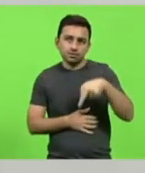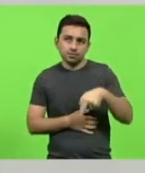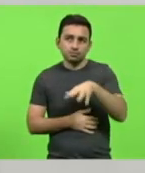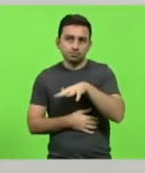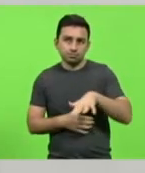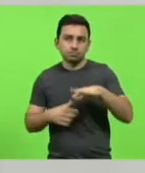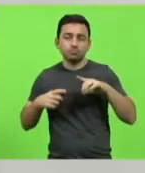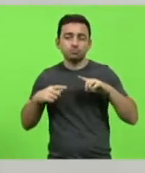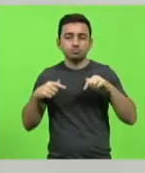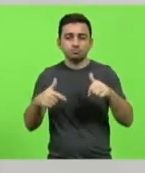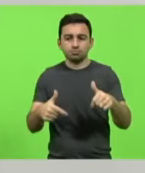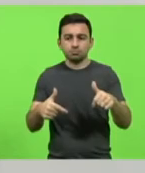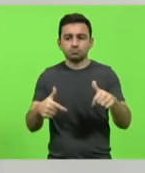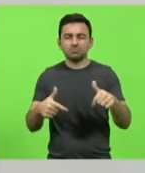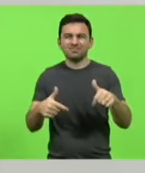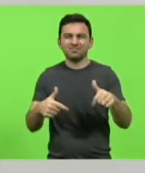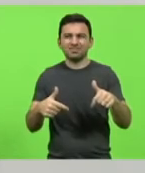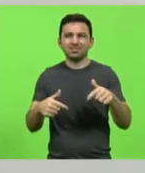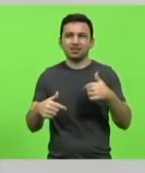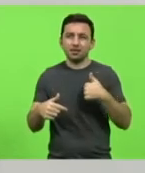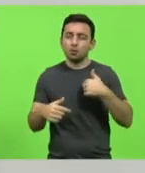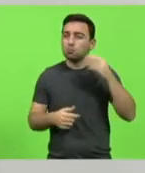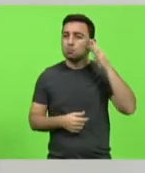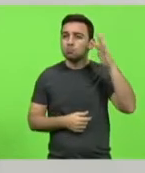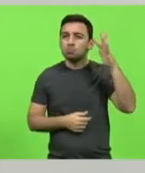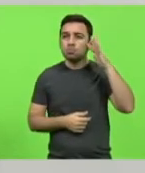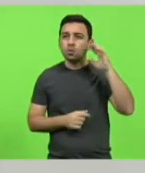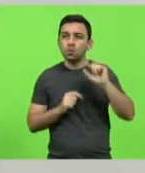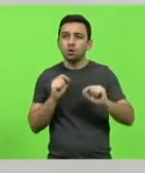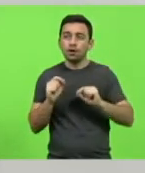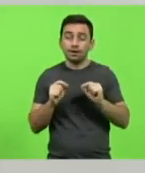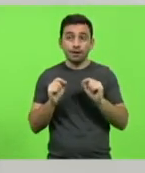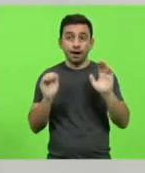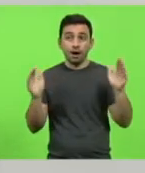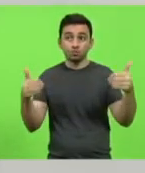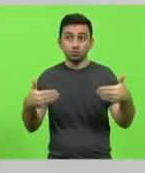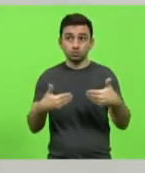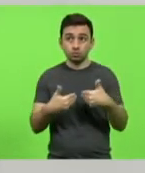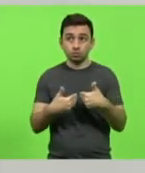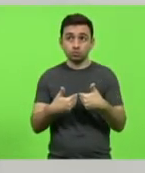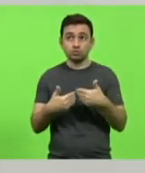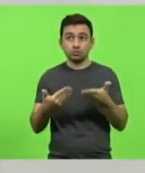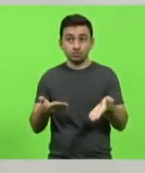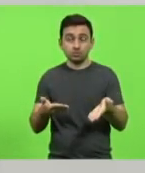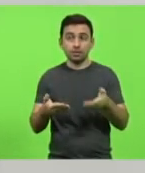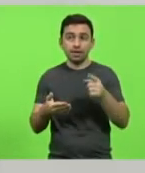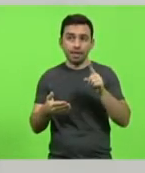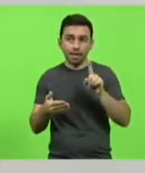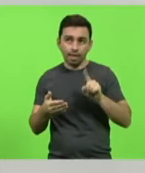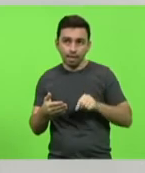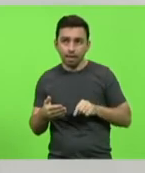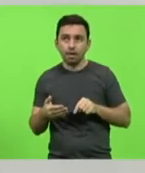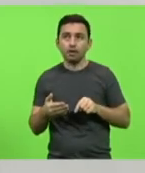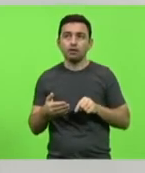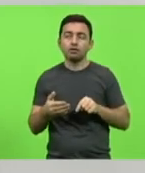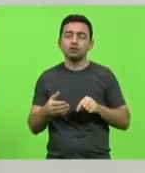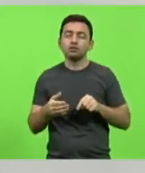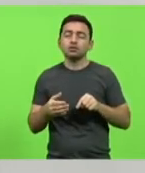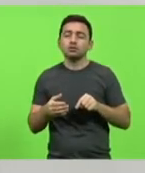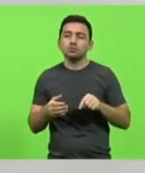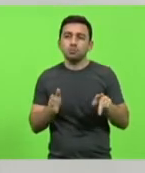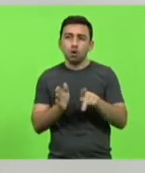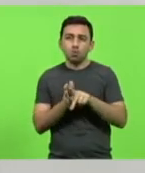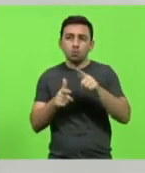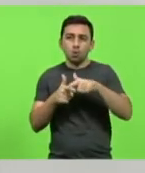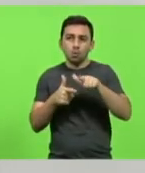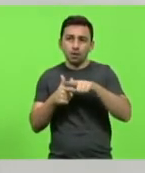iniciativa. Levei em conta o fato de que o autismo é uma síndrome caracterizada por problemas na